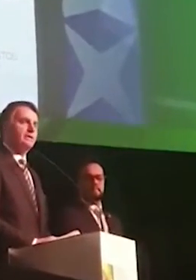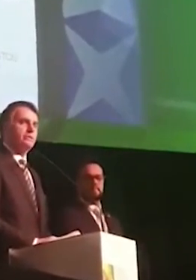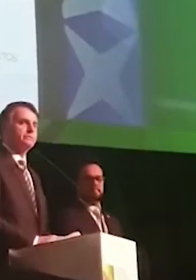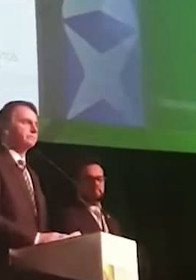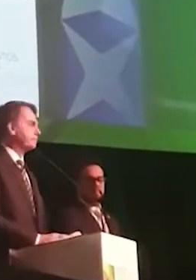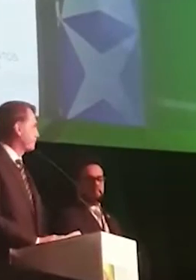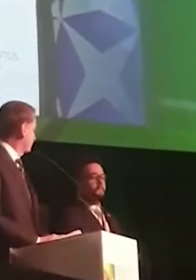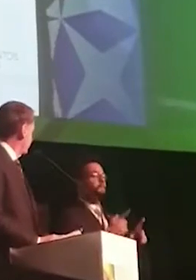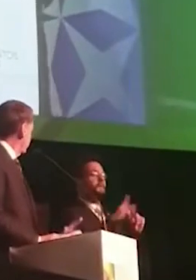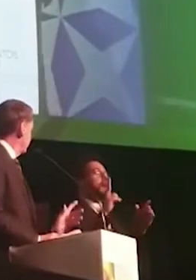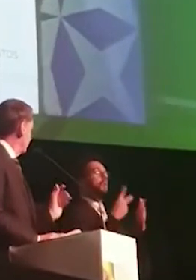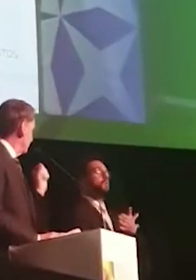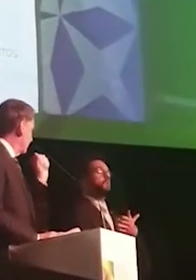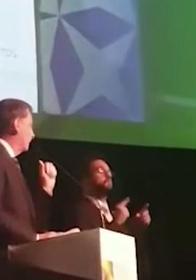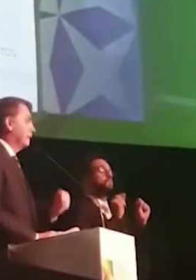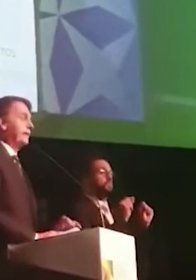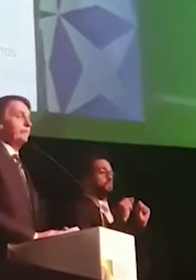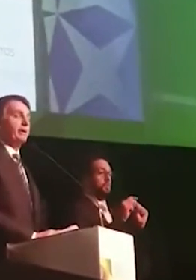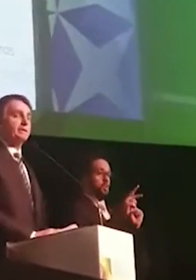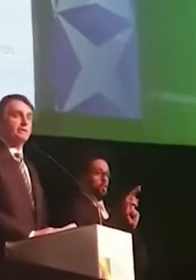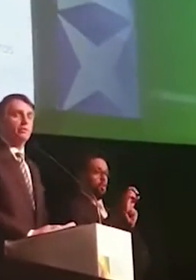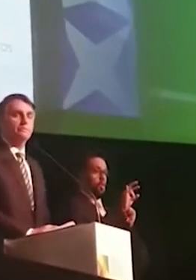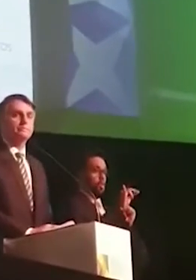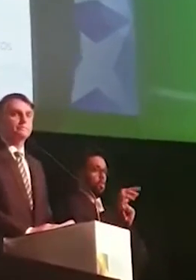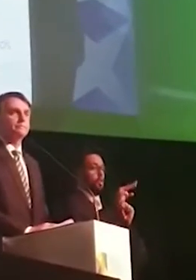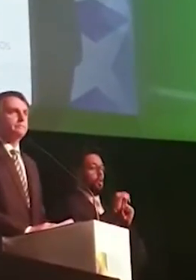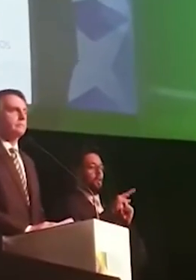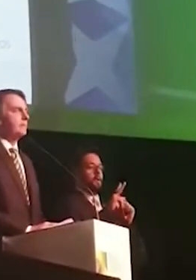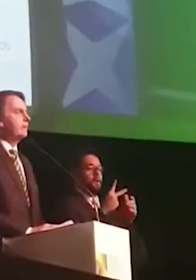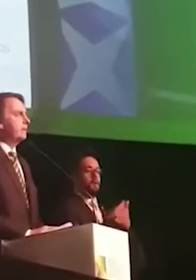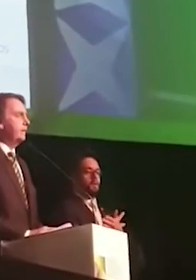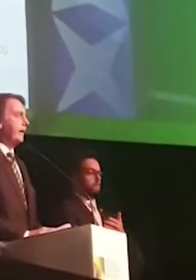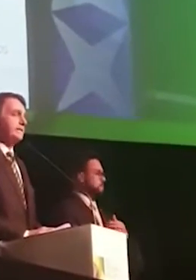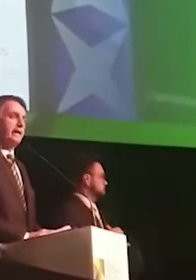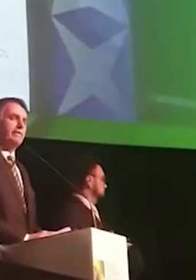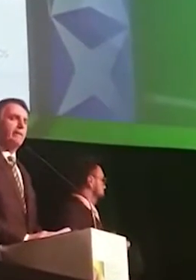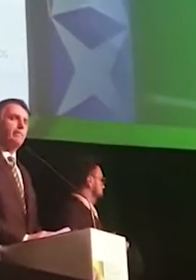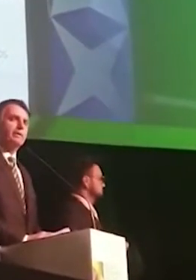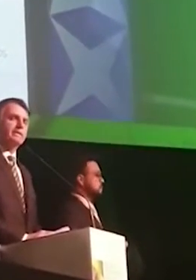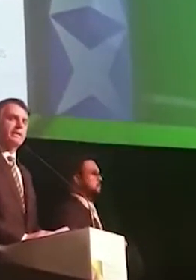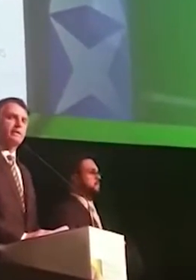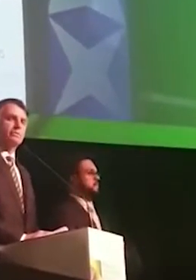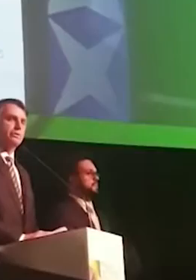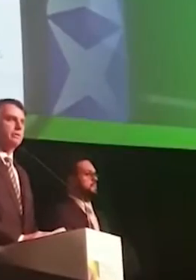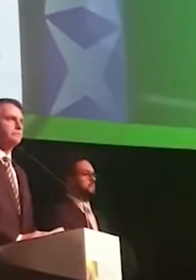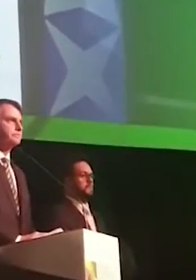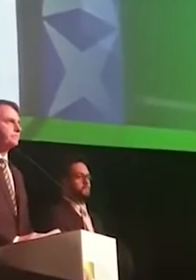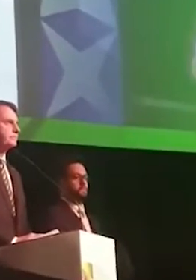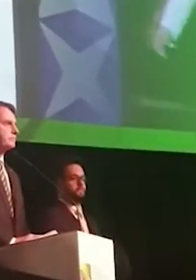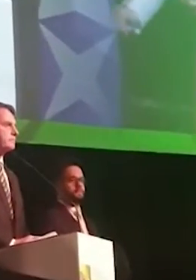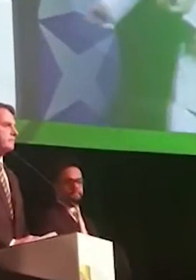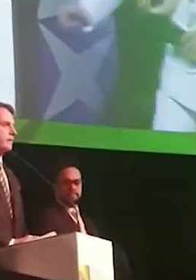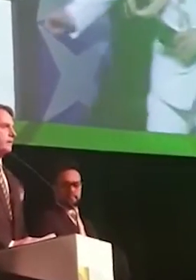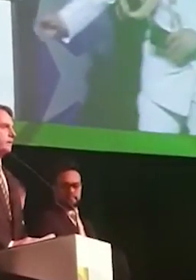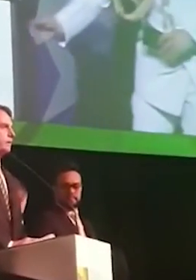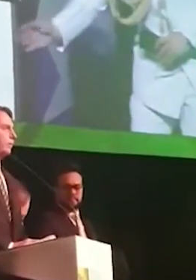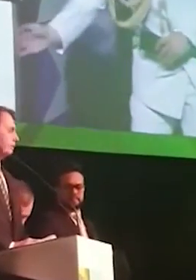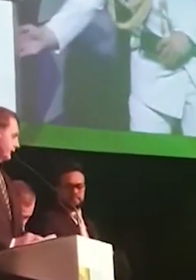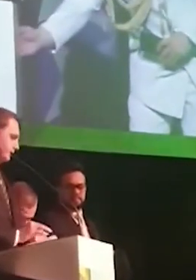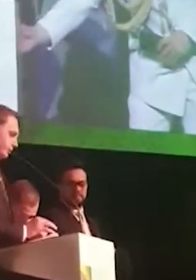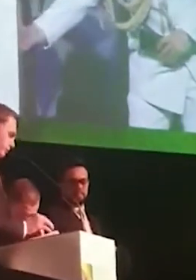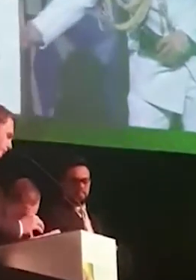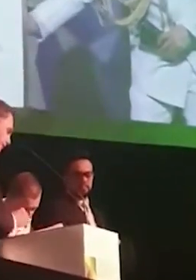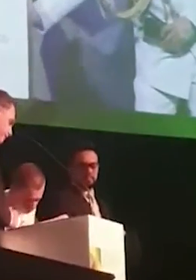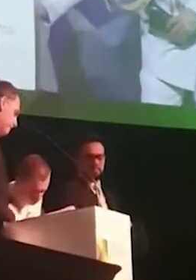Por ocasião da demarcação da reserva Raposa Serra do Sol,